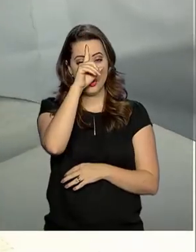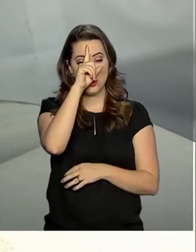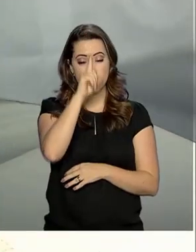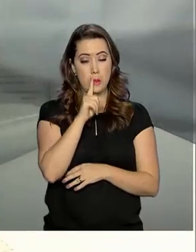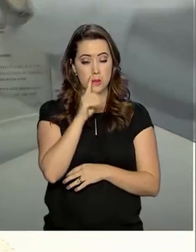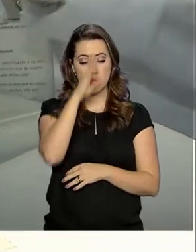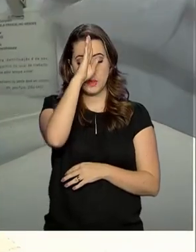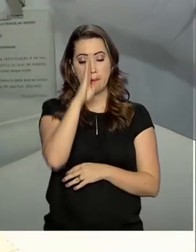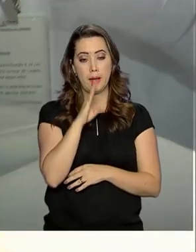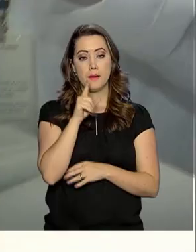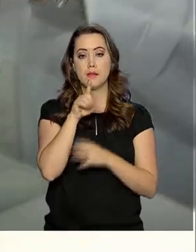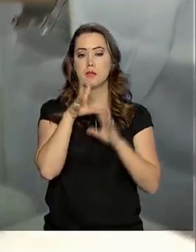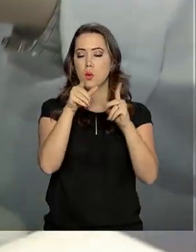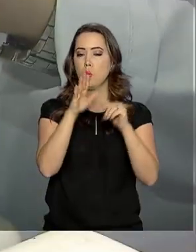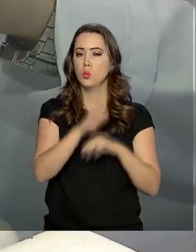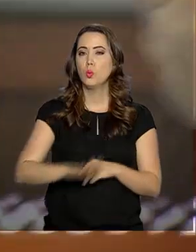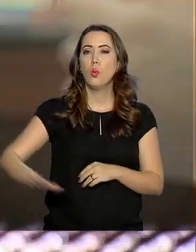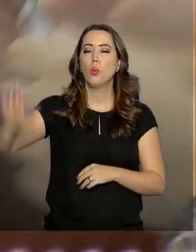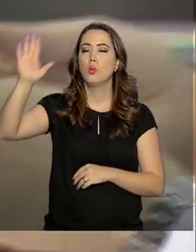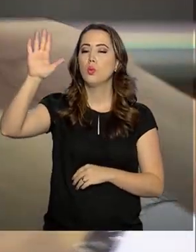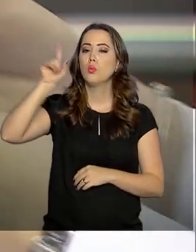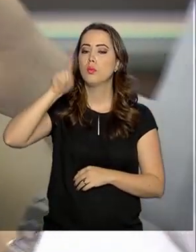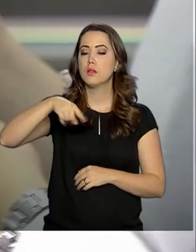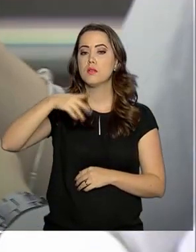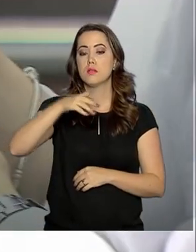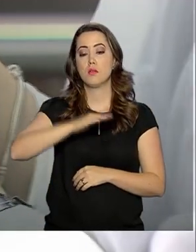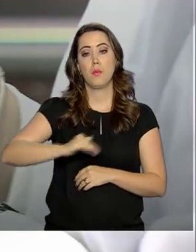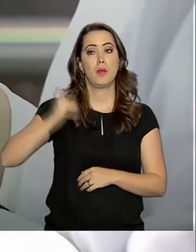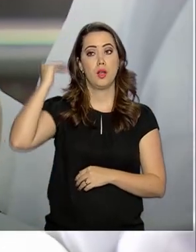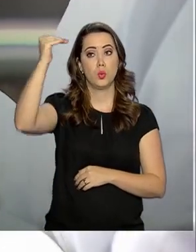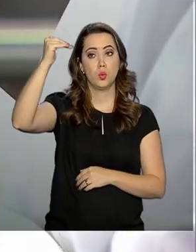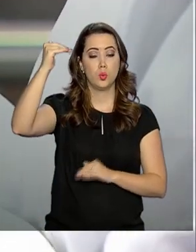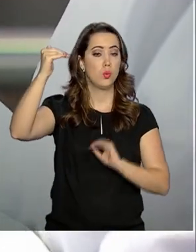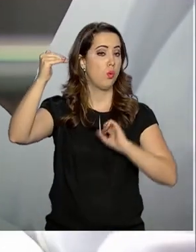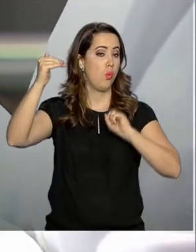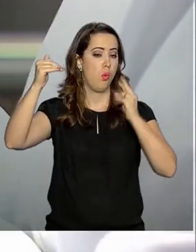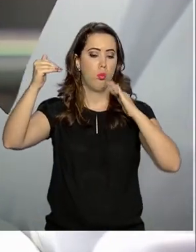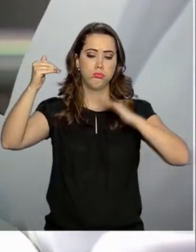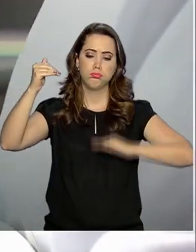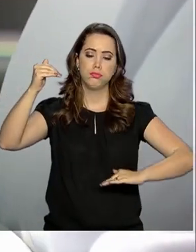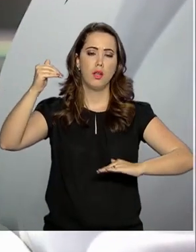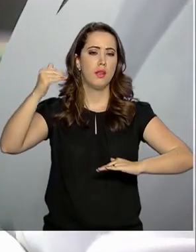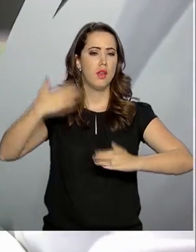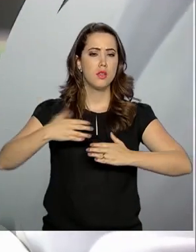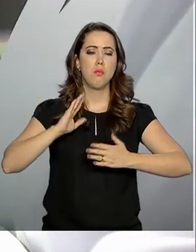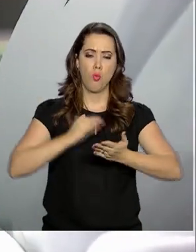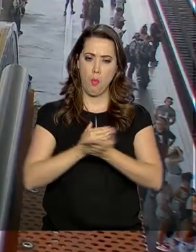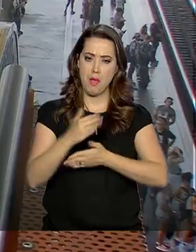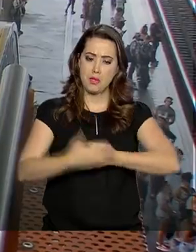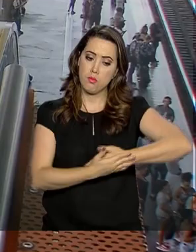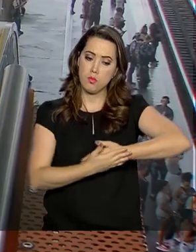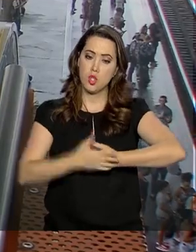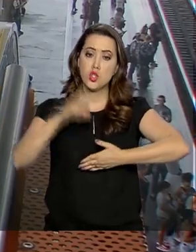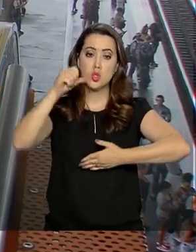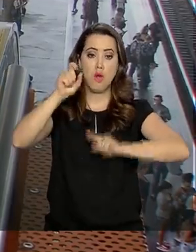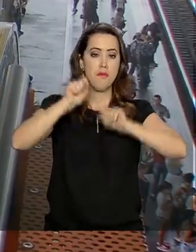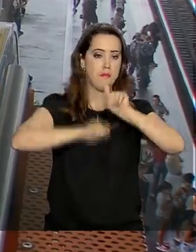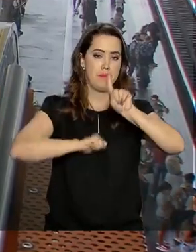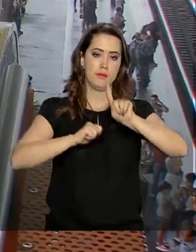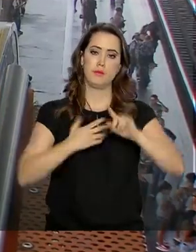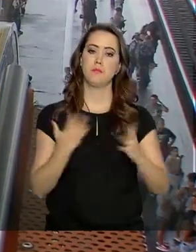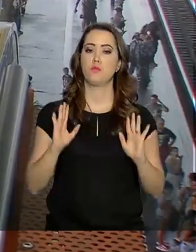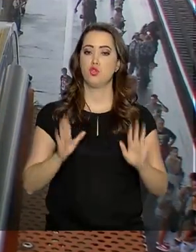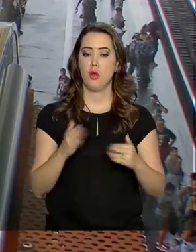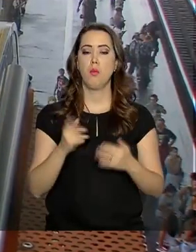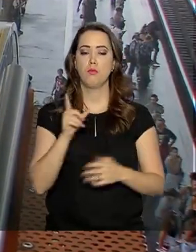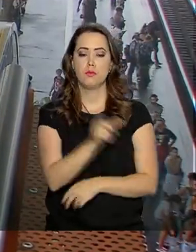em postos de saúde de todo o país para adultos e crianças a partir de 9 meses de idade. Segundo o Ministério